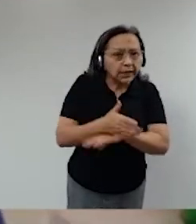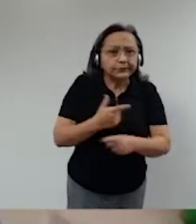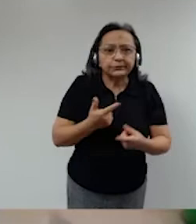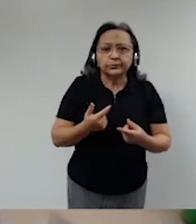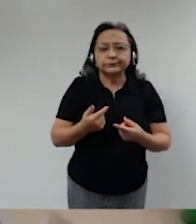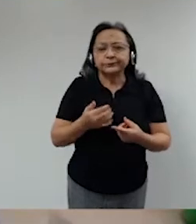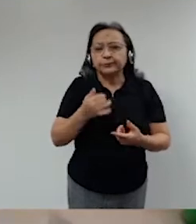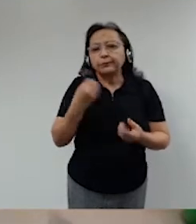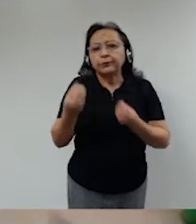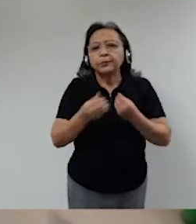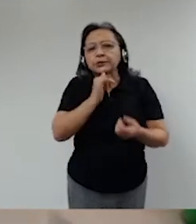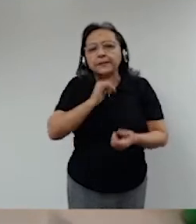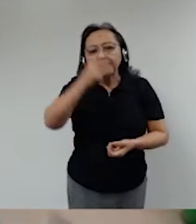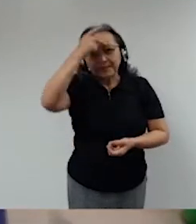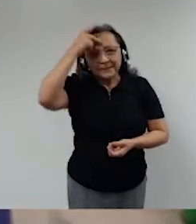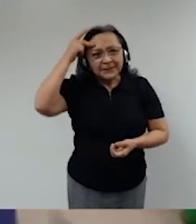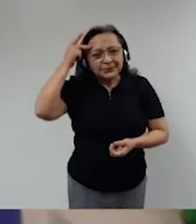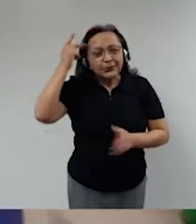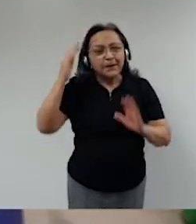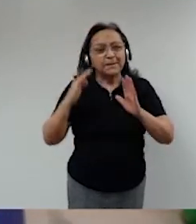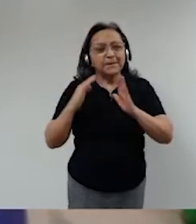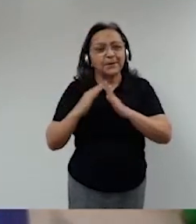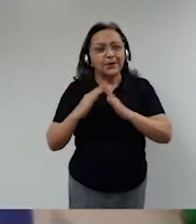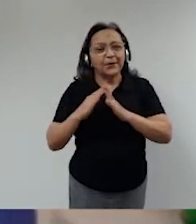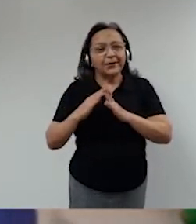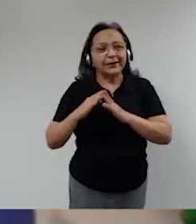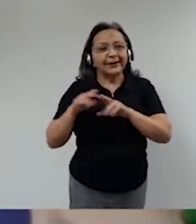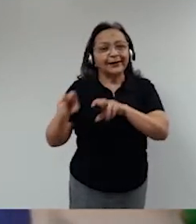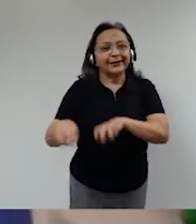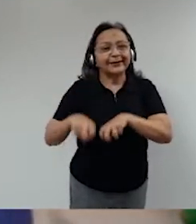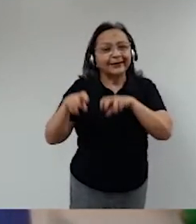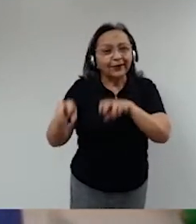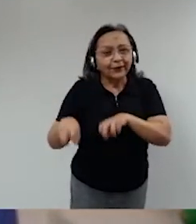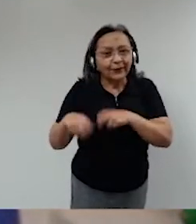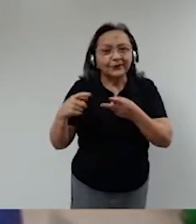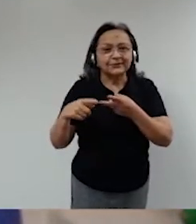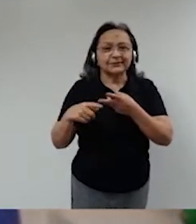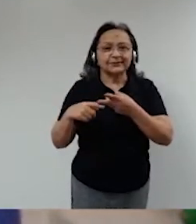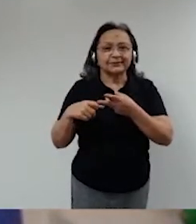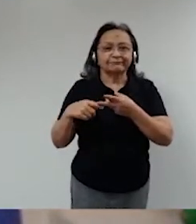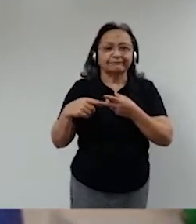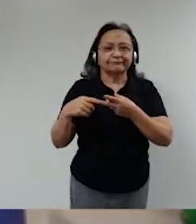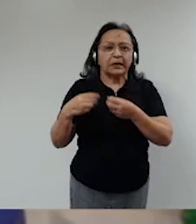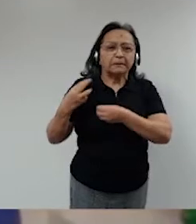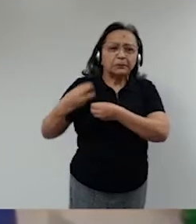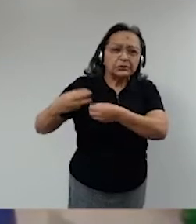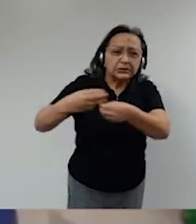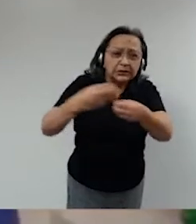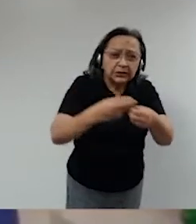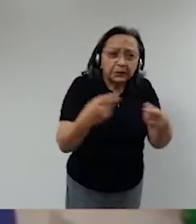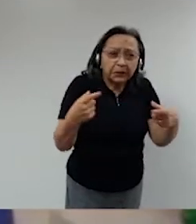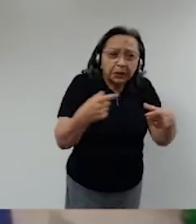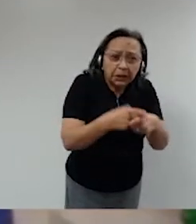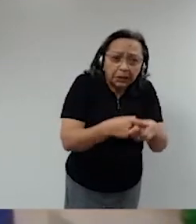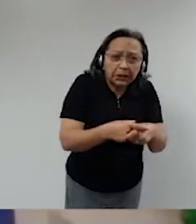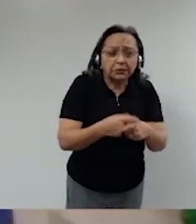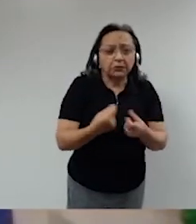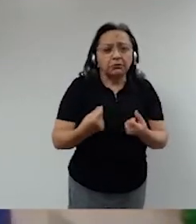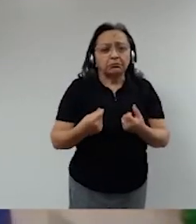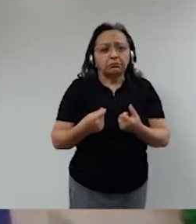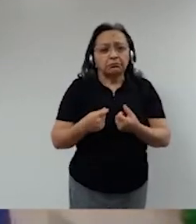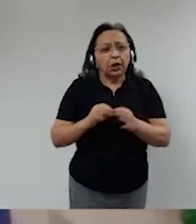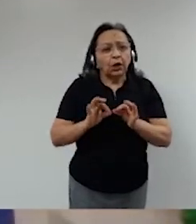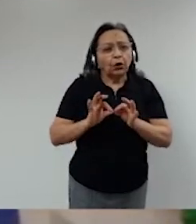como as pessoas que vivem bastante distante até do seu município de origem, comunidades ribeirinhas, como,